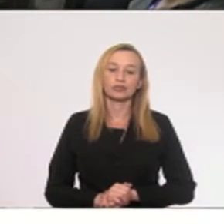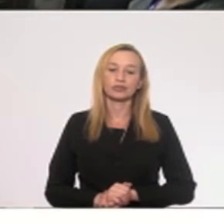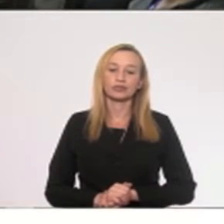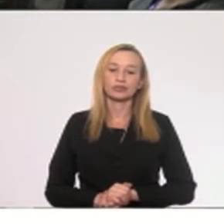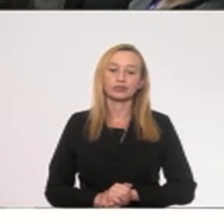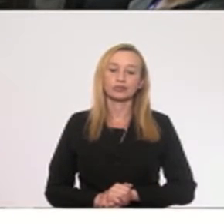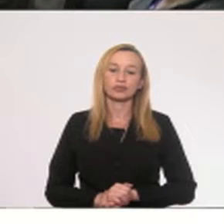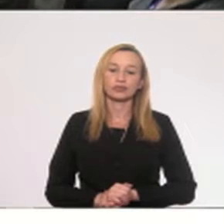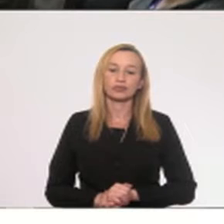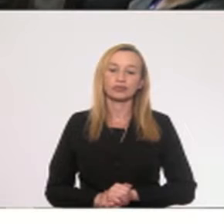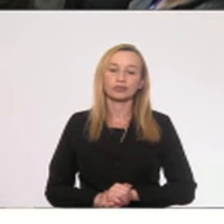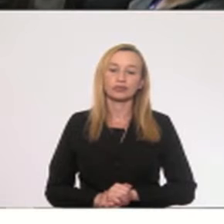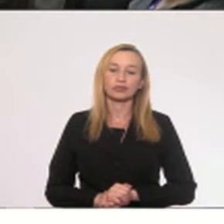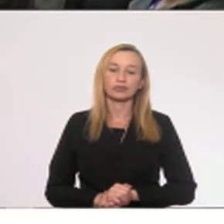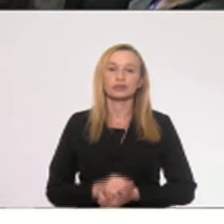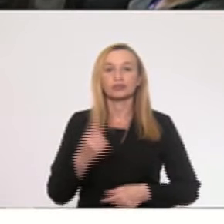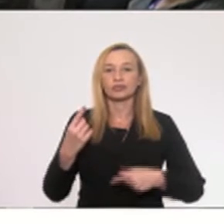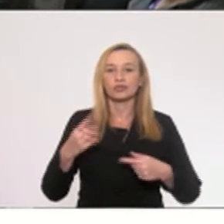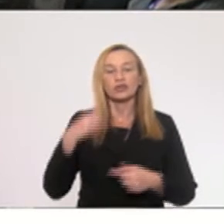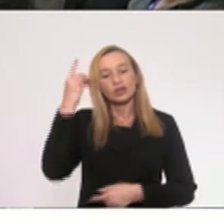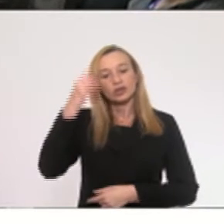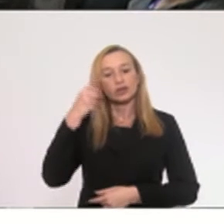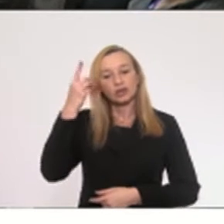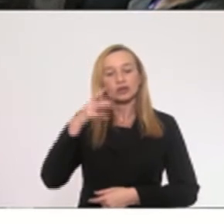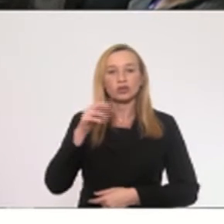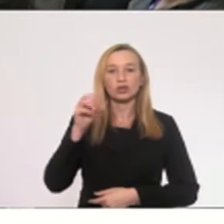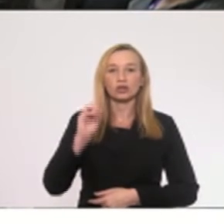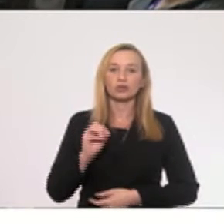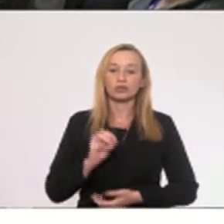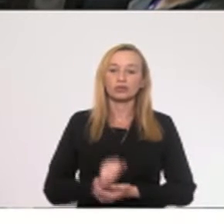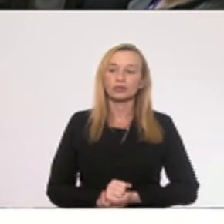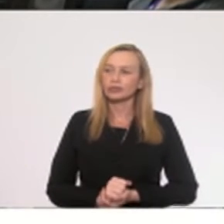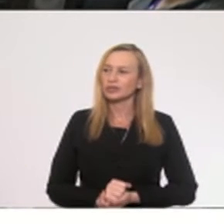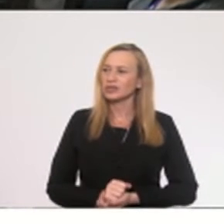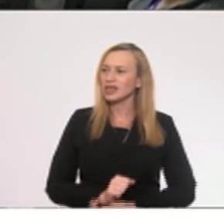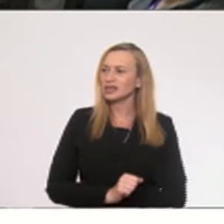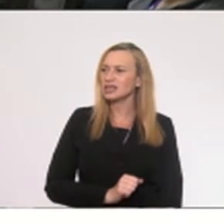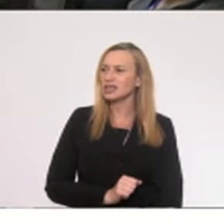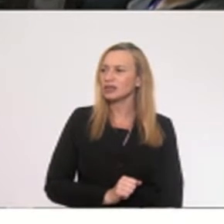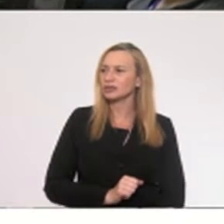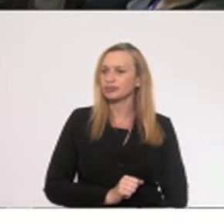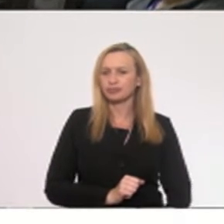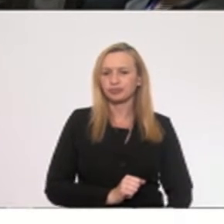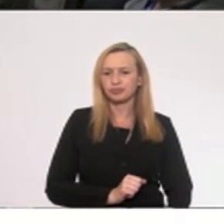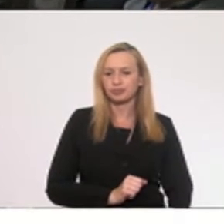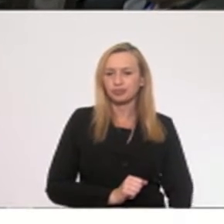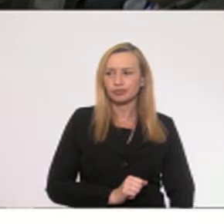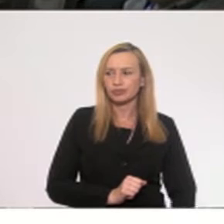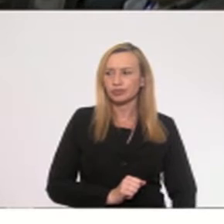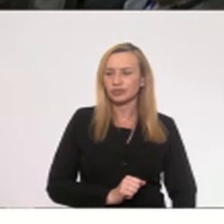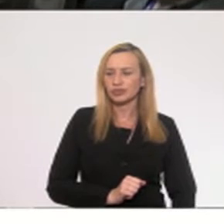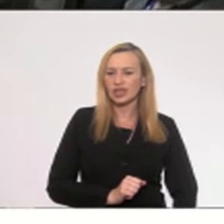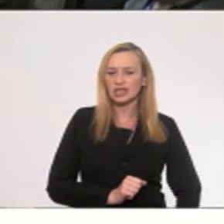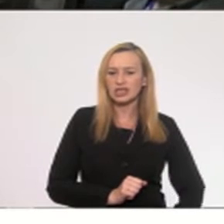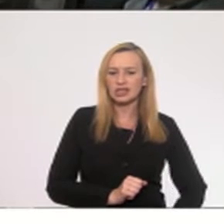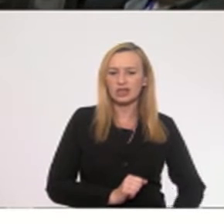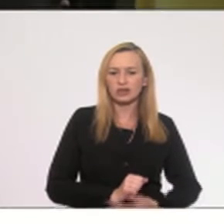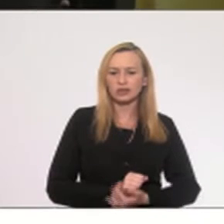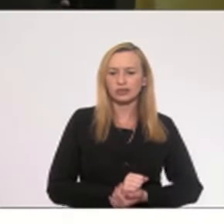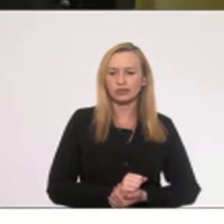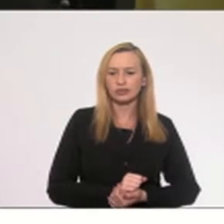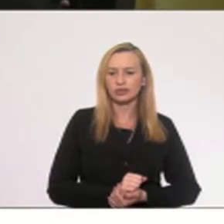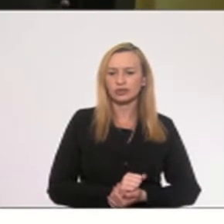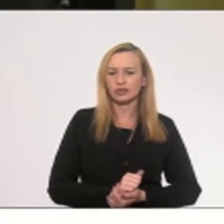deputado Rodrigo Amorim. Senhor presidente, na realidade, compreendo o intuito que é preservar e